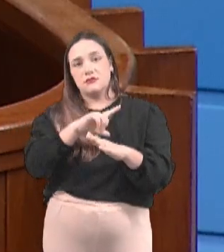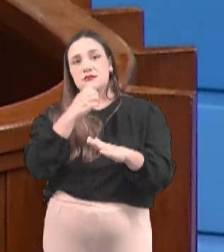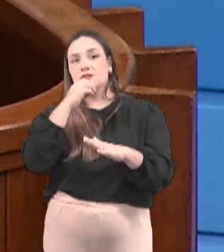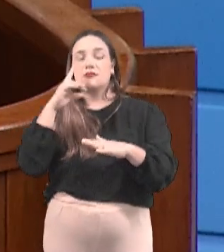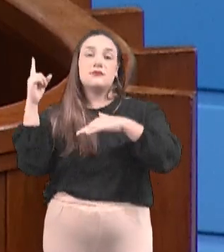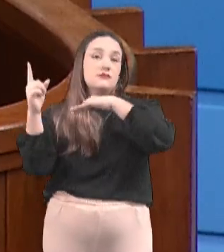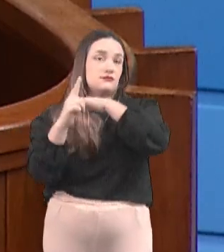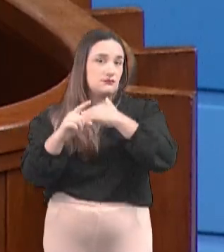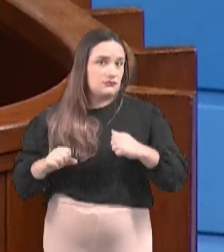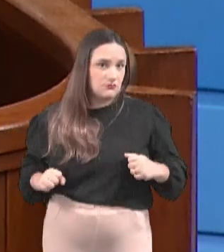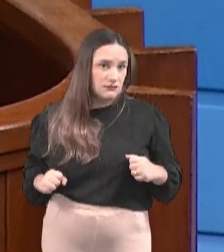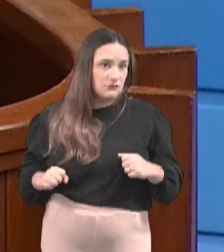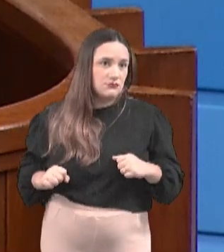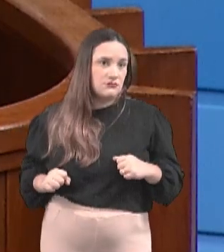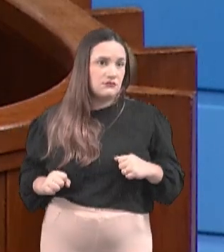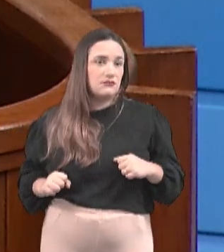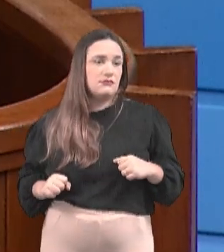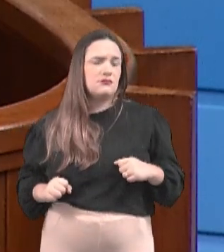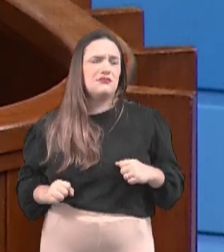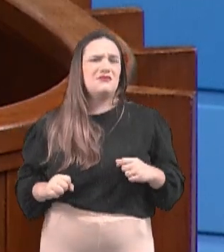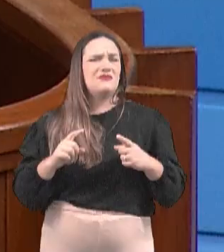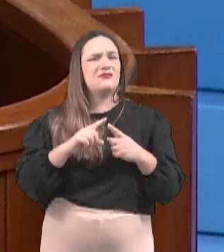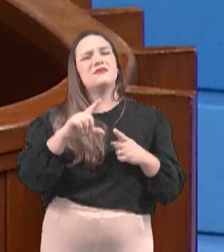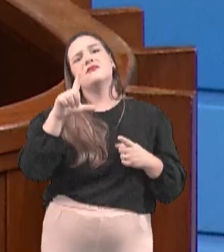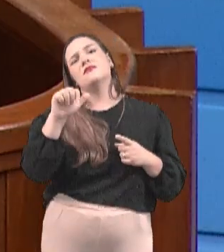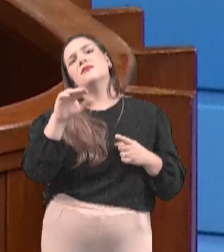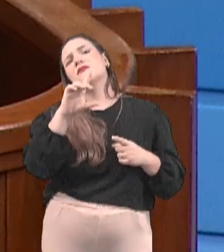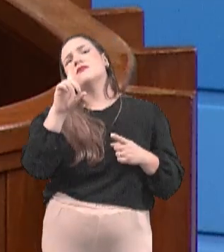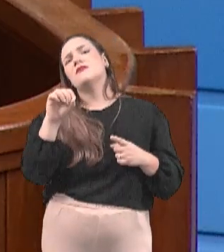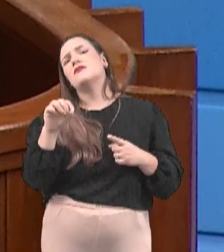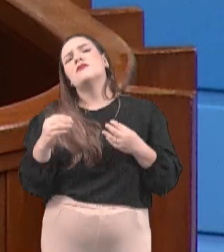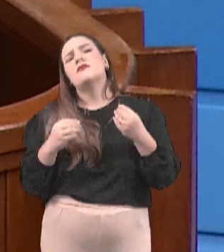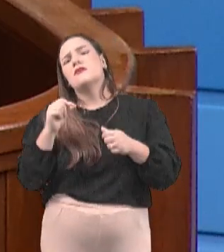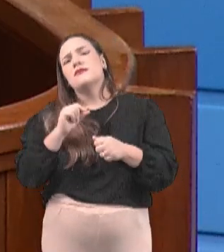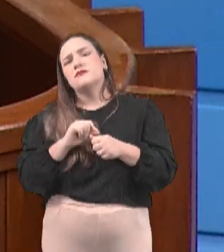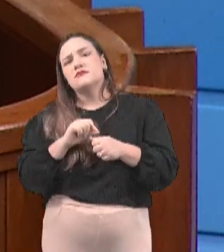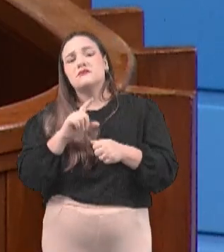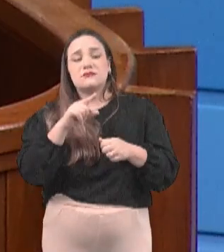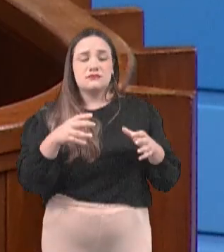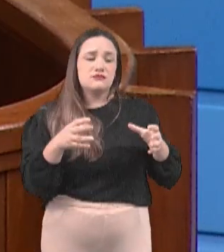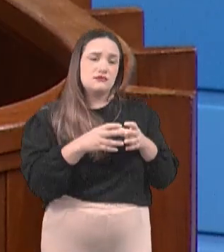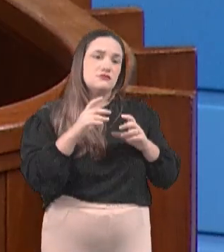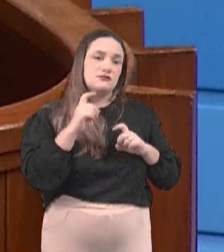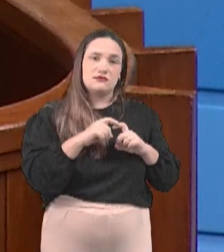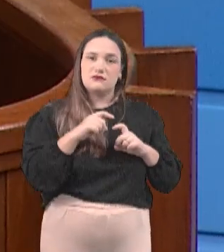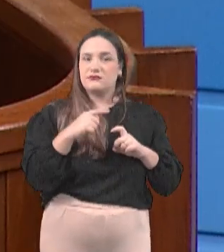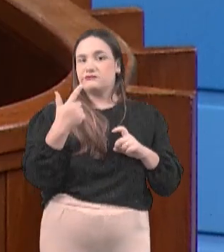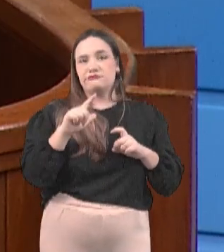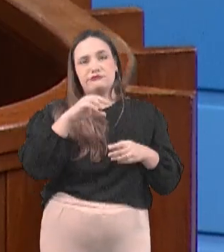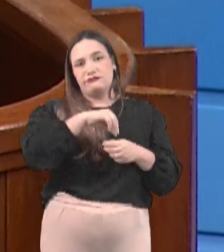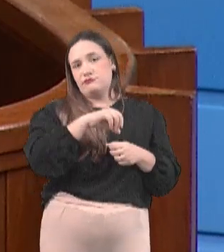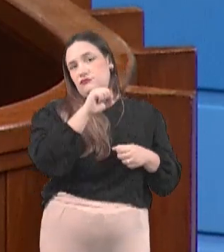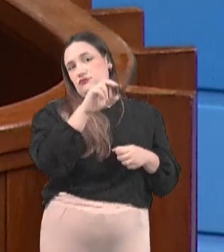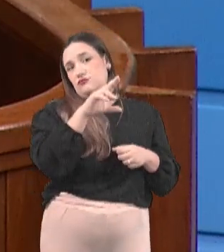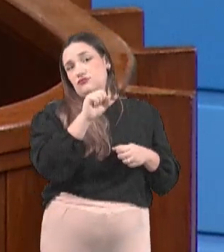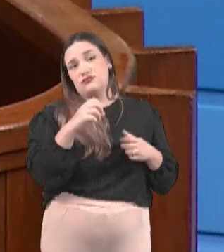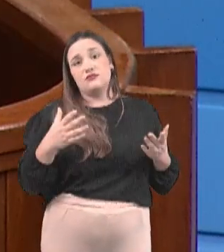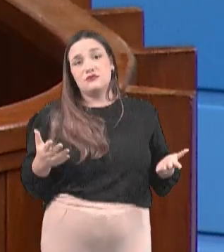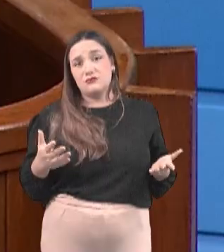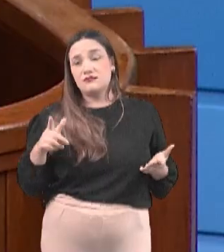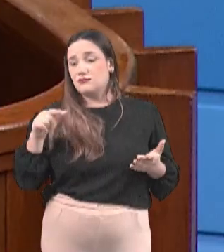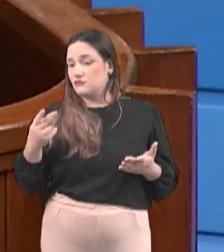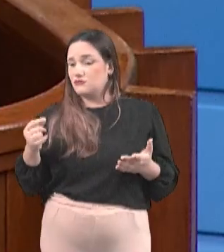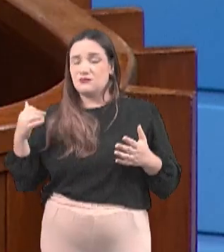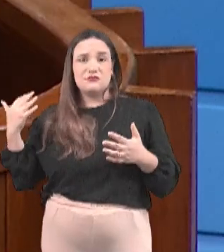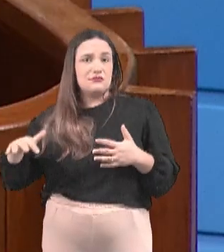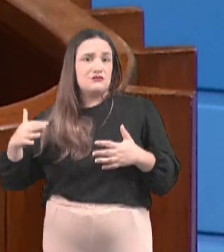E esse laudo ele é constituído por uma equipe médica que não se encontra no SUS e é muito